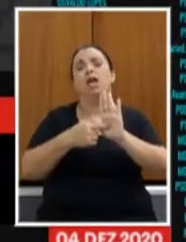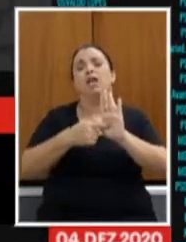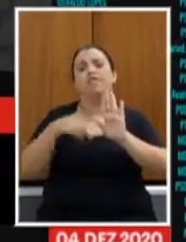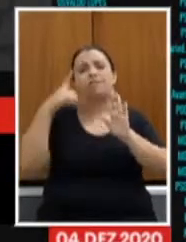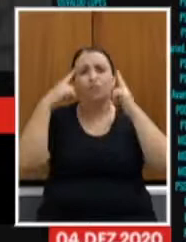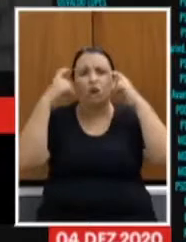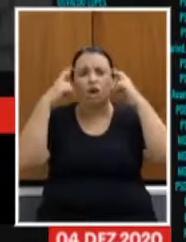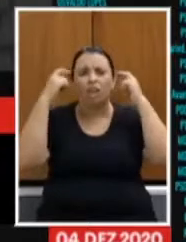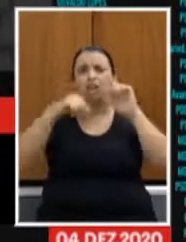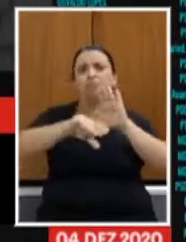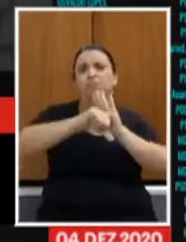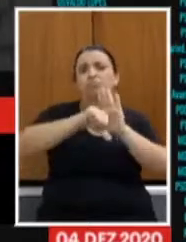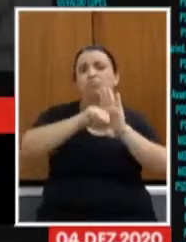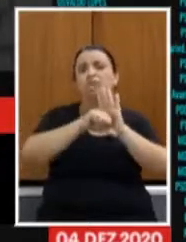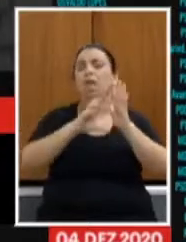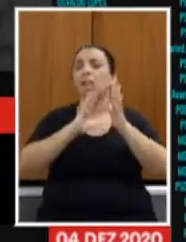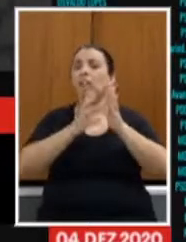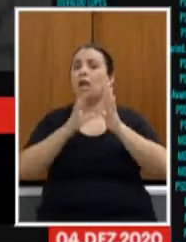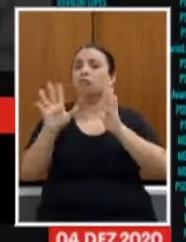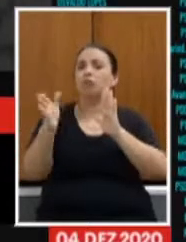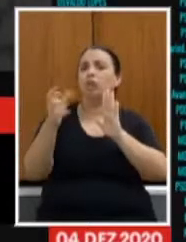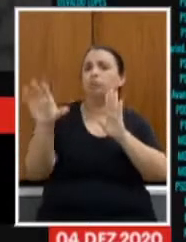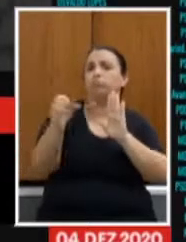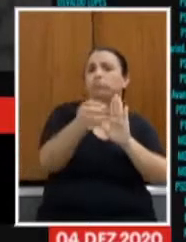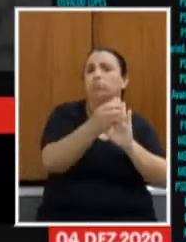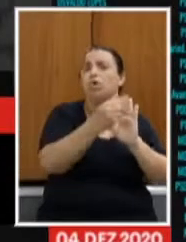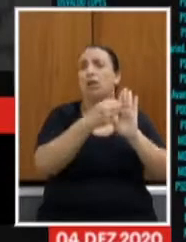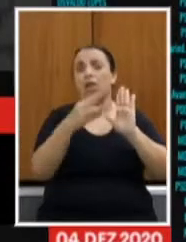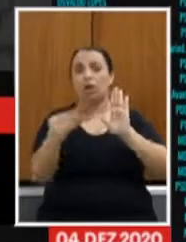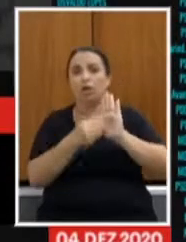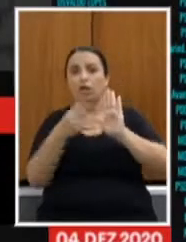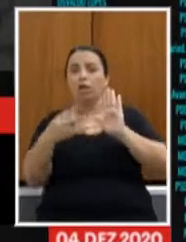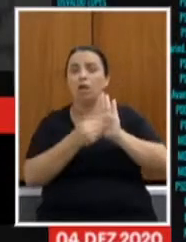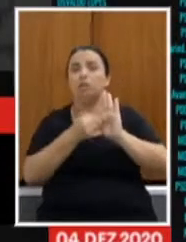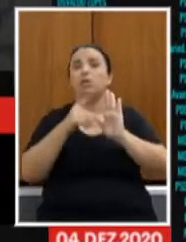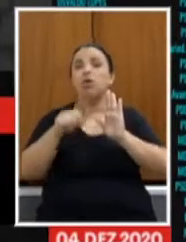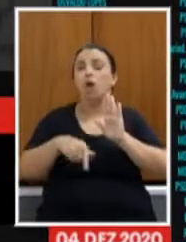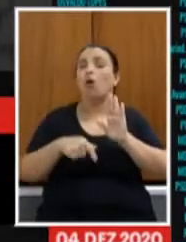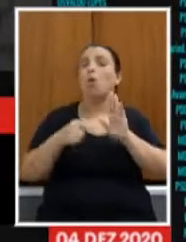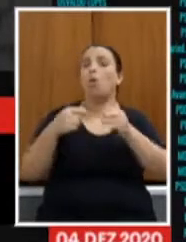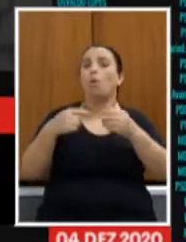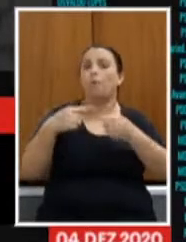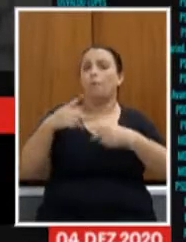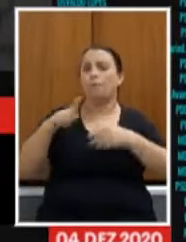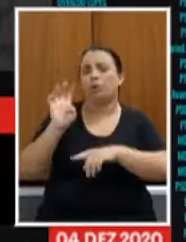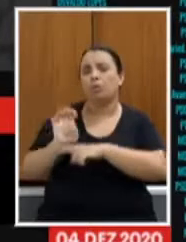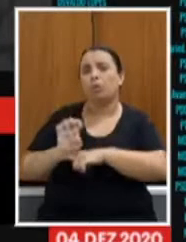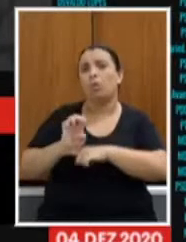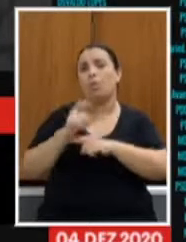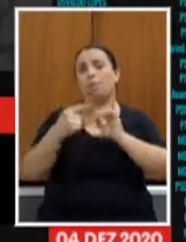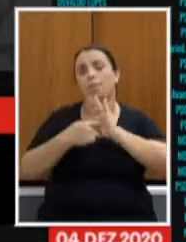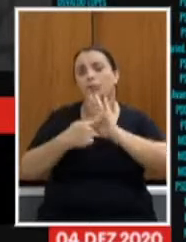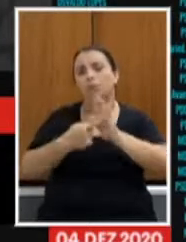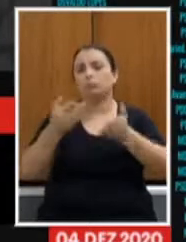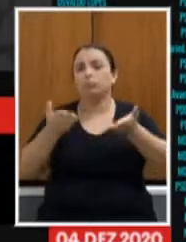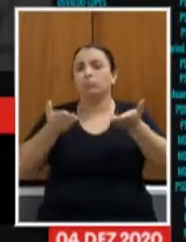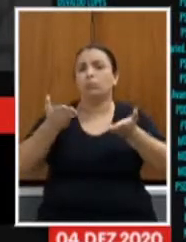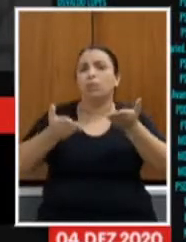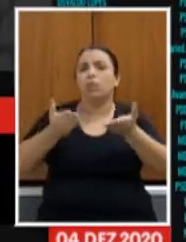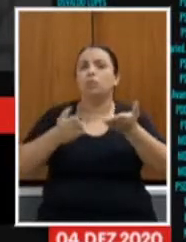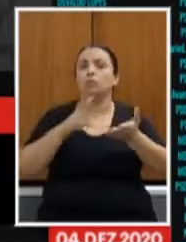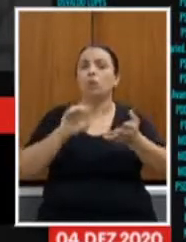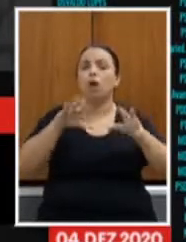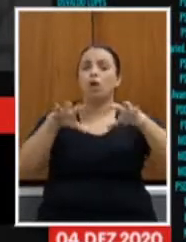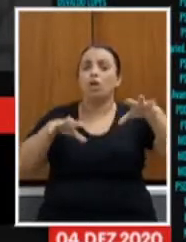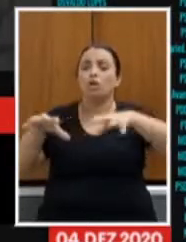no Estado. O objetivo é obrigar que semestralmente o Poder Público publique no Diário Oficial do Estado um balanço dividido por regiões